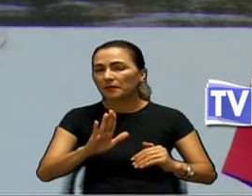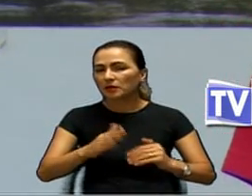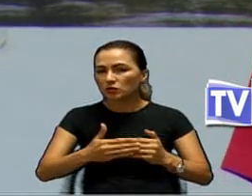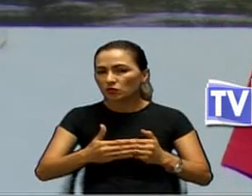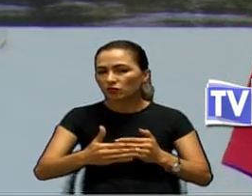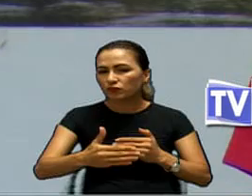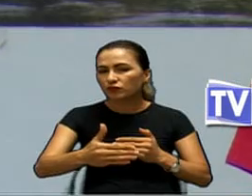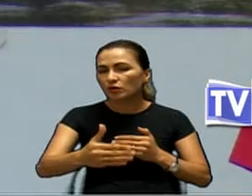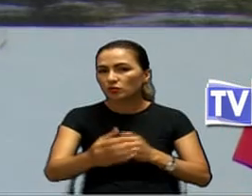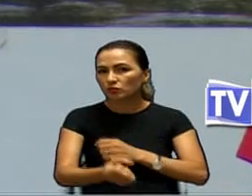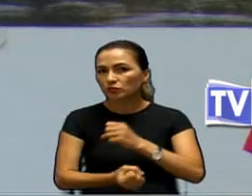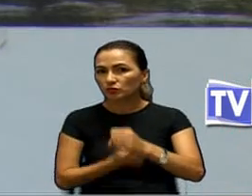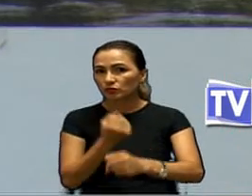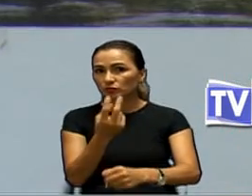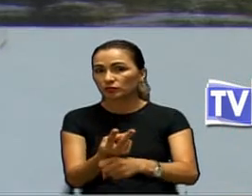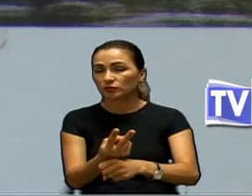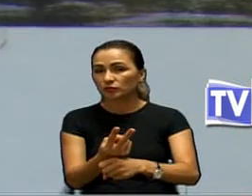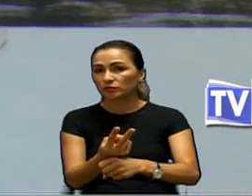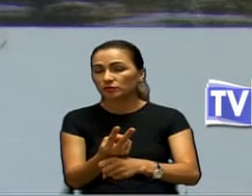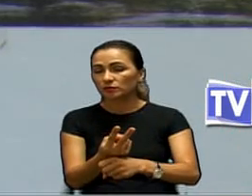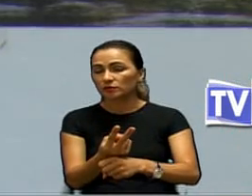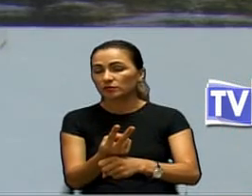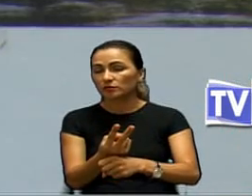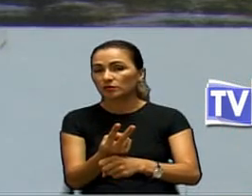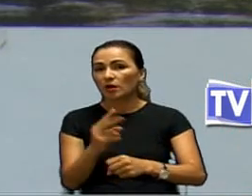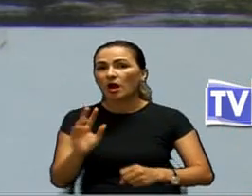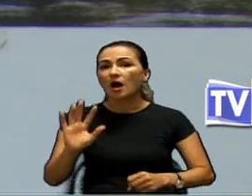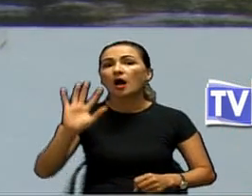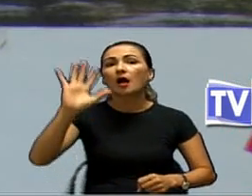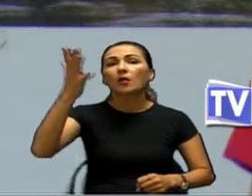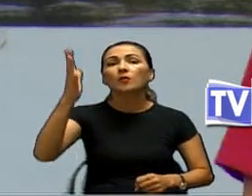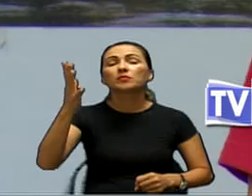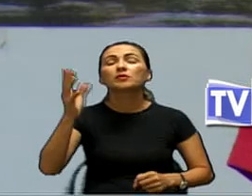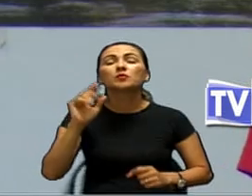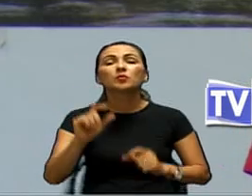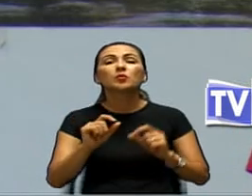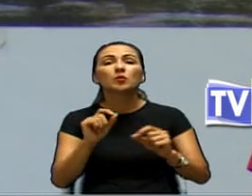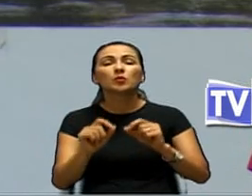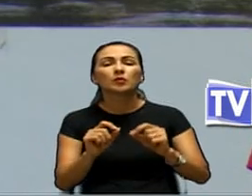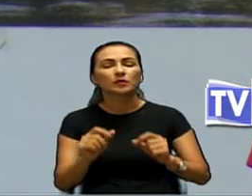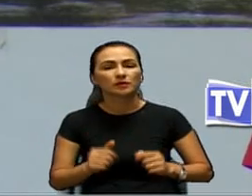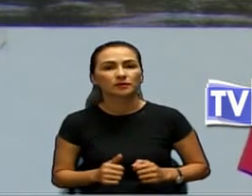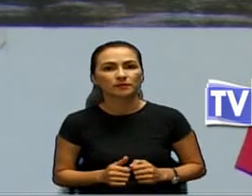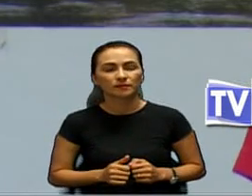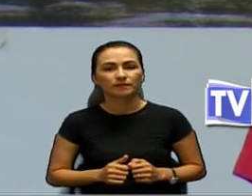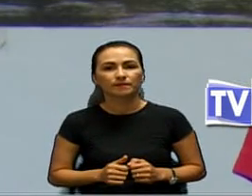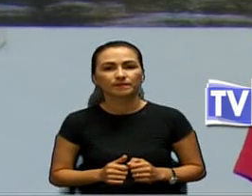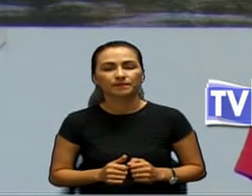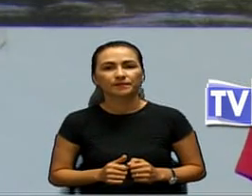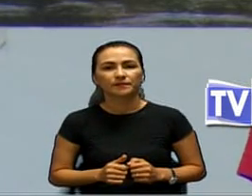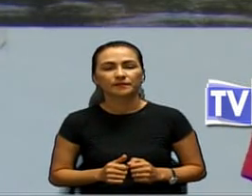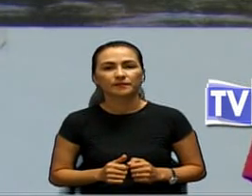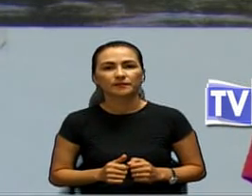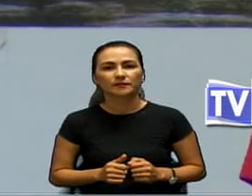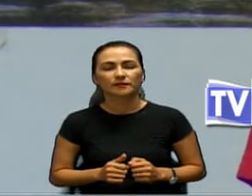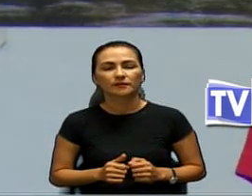2 anos estará acontecendo em nossa política a